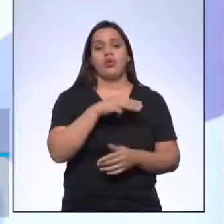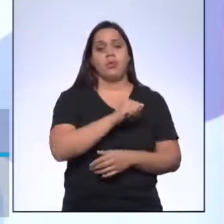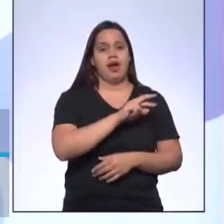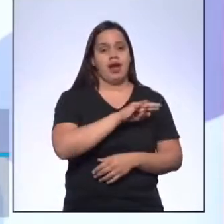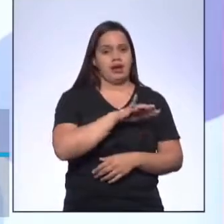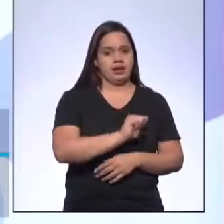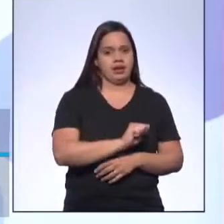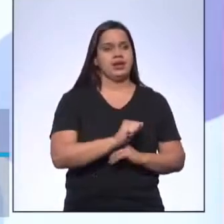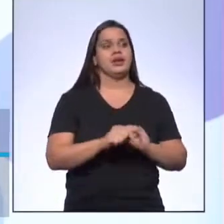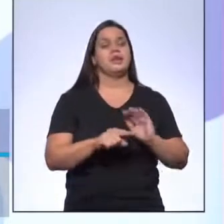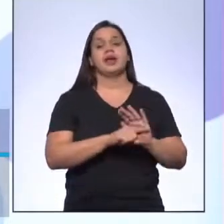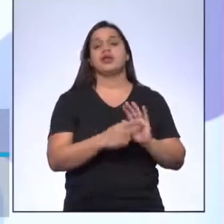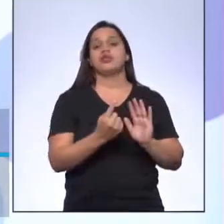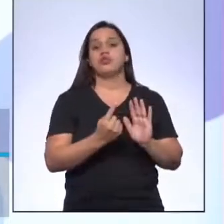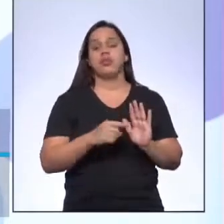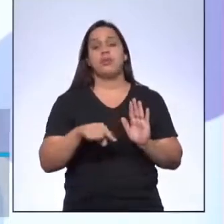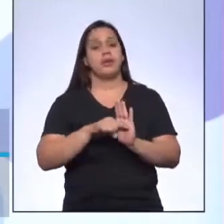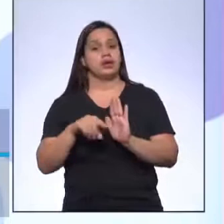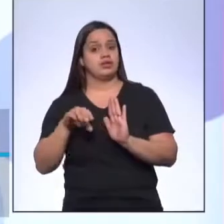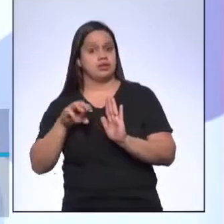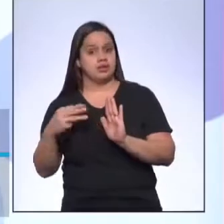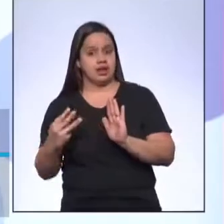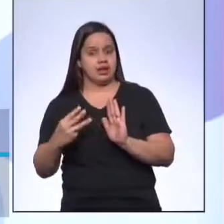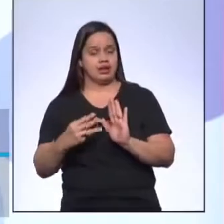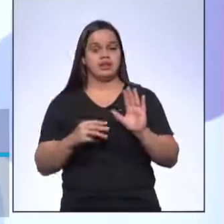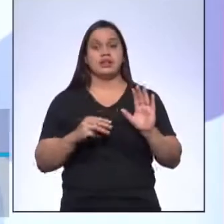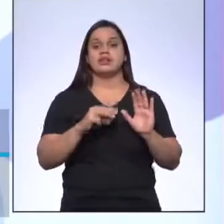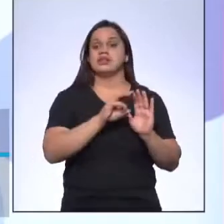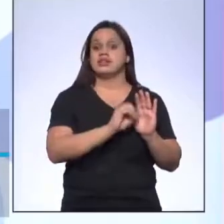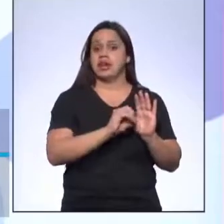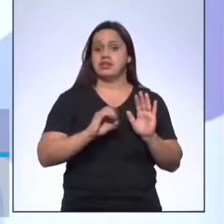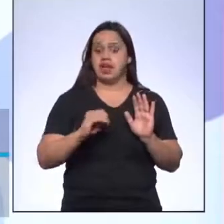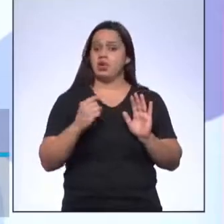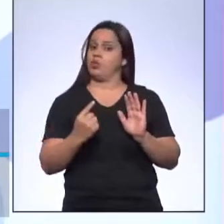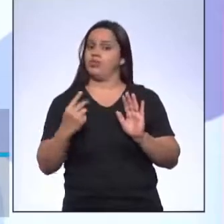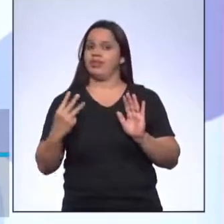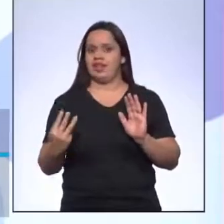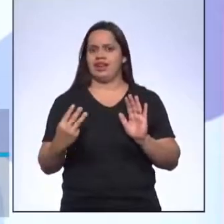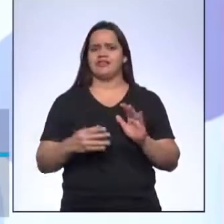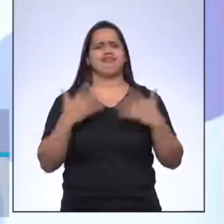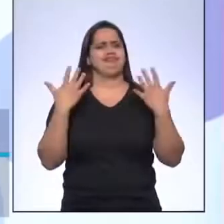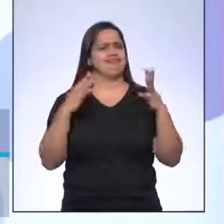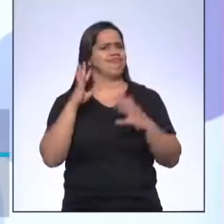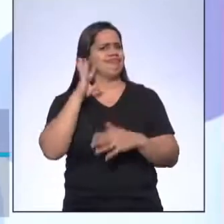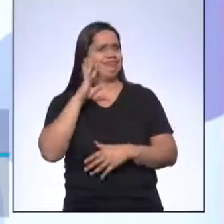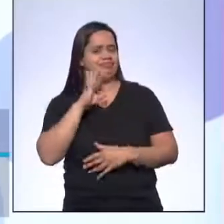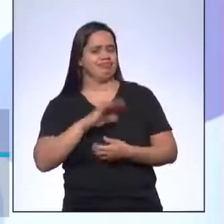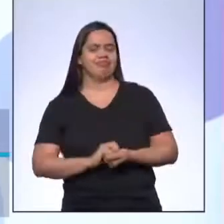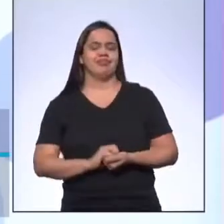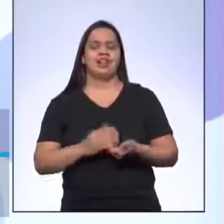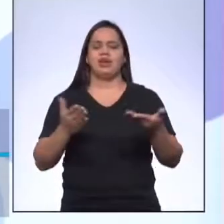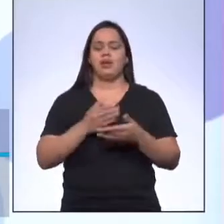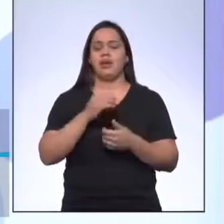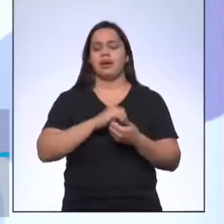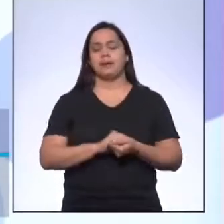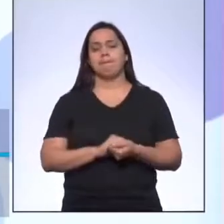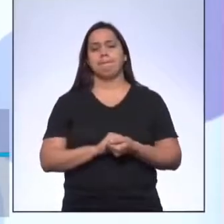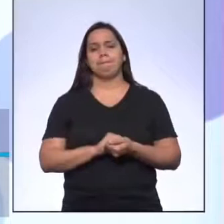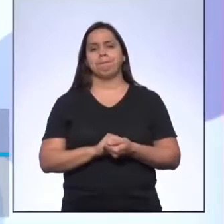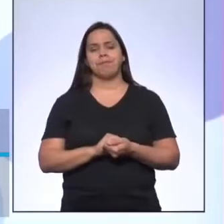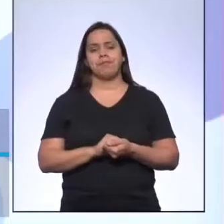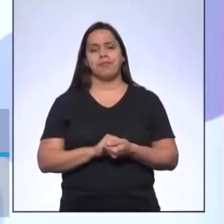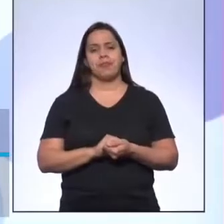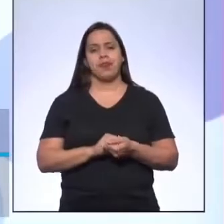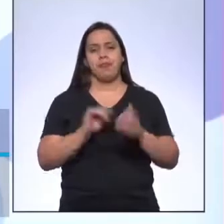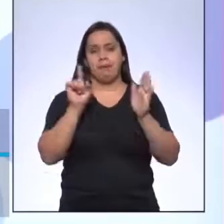1m - 30013 olhar muito legal mesmo uma pergunta aqui que veio